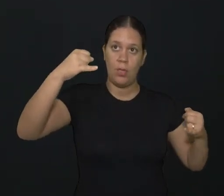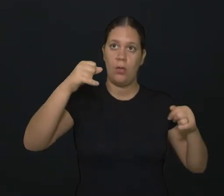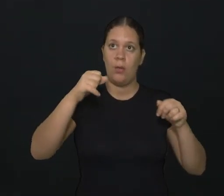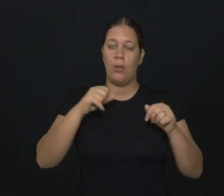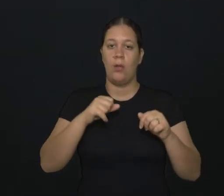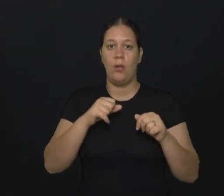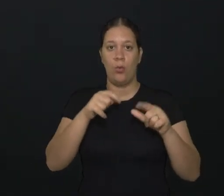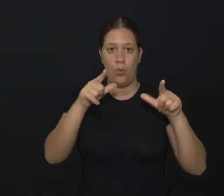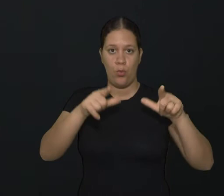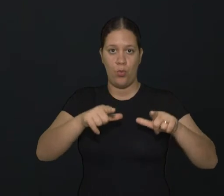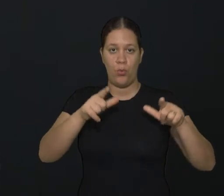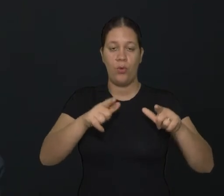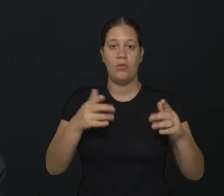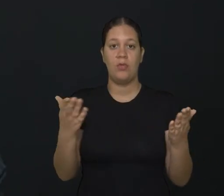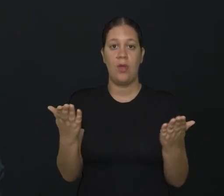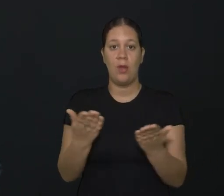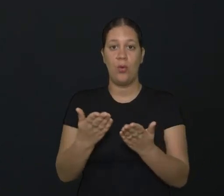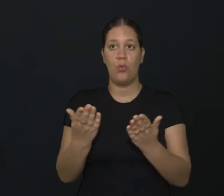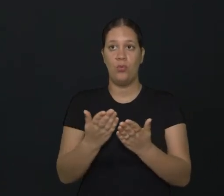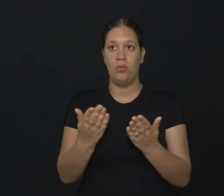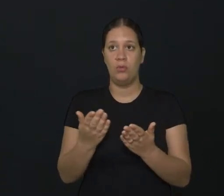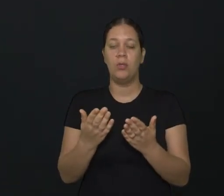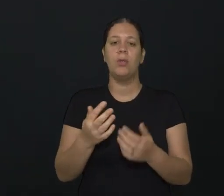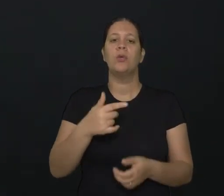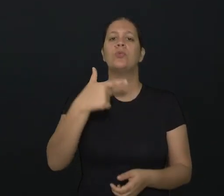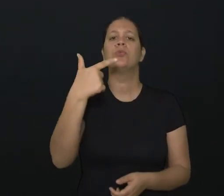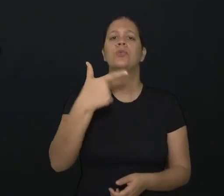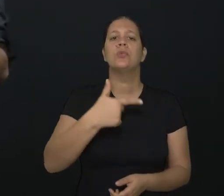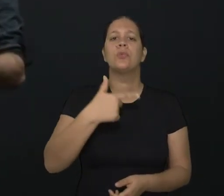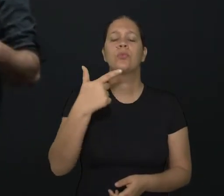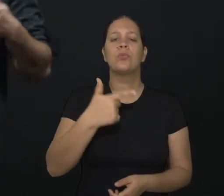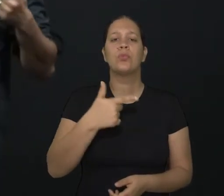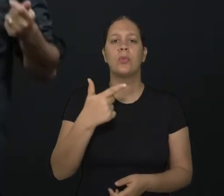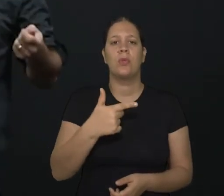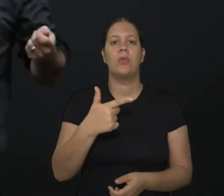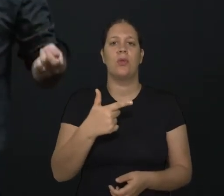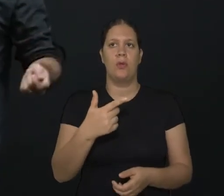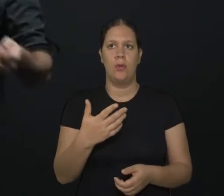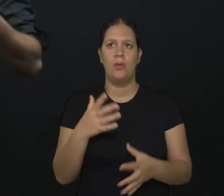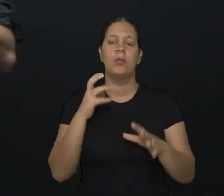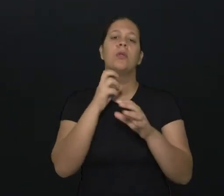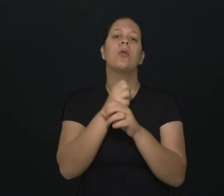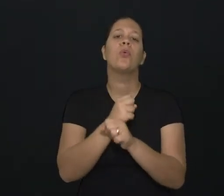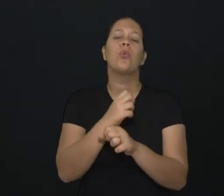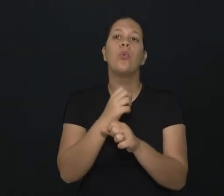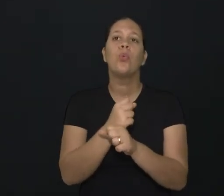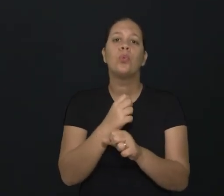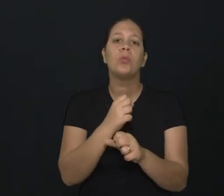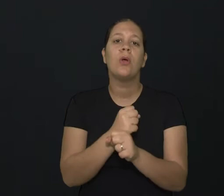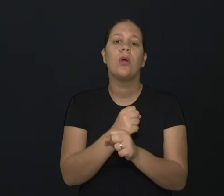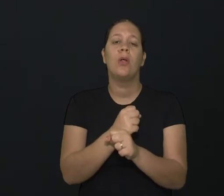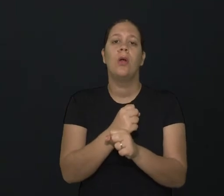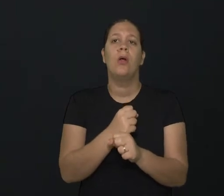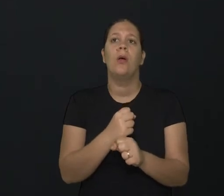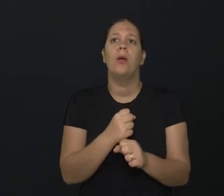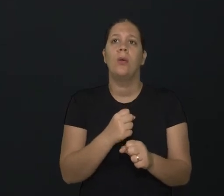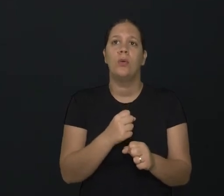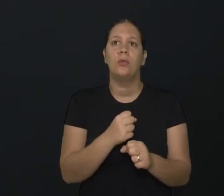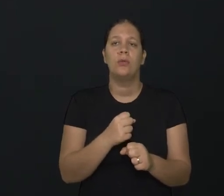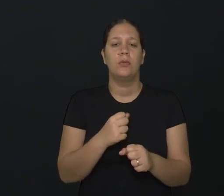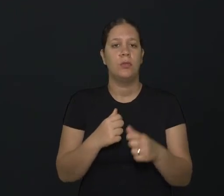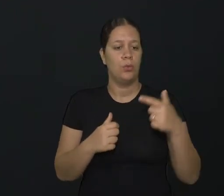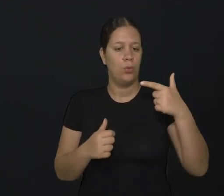localizado, tá? Ok, agora eu tenho que analisar o segundo ponto da segunda equação também. Então, nós temos